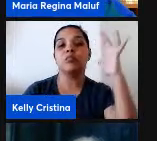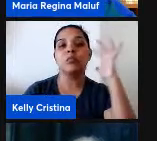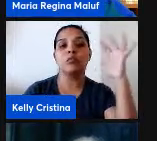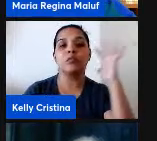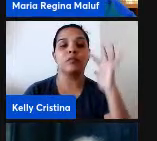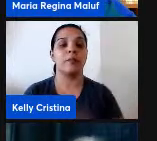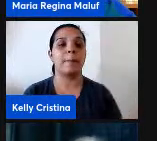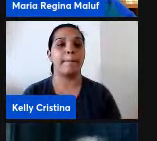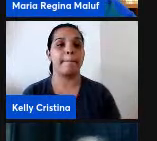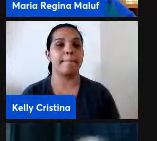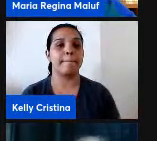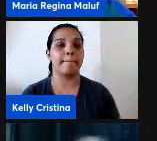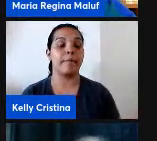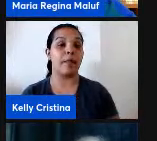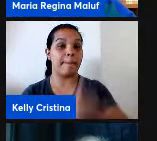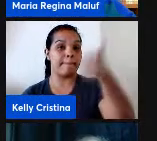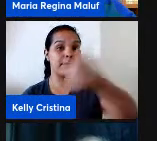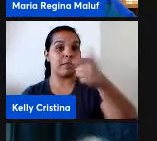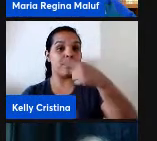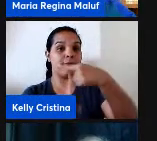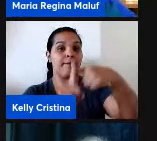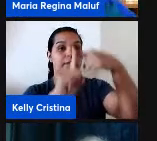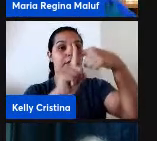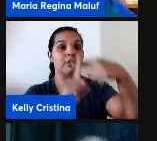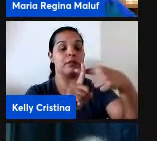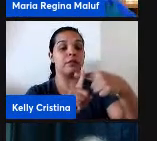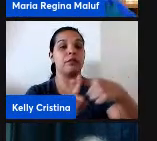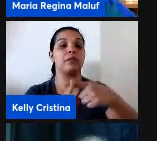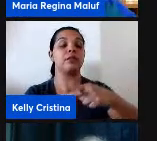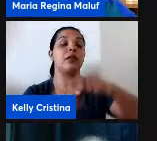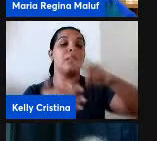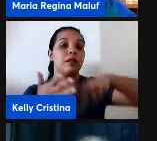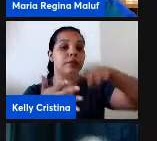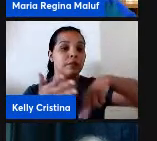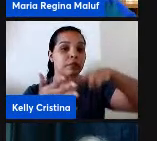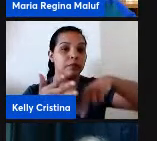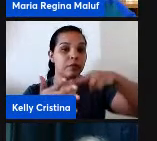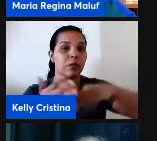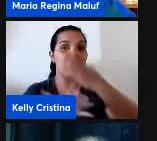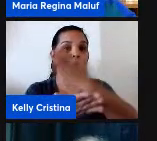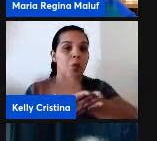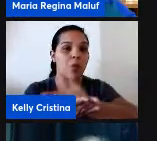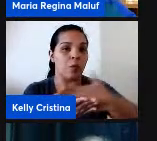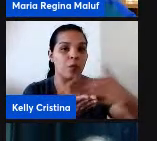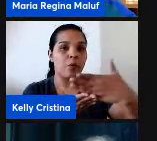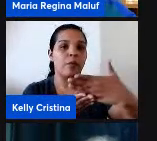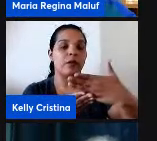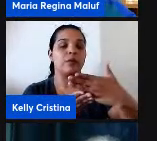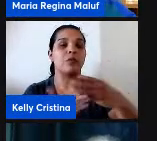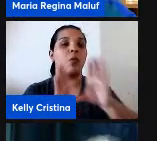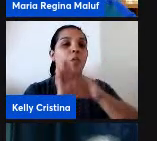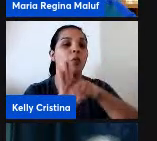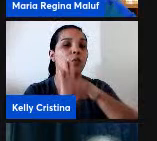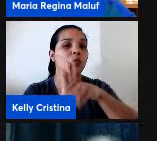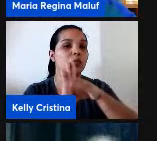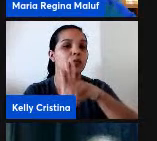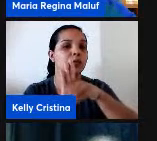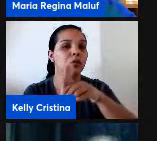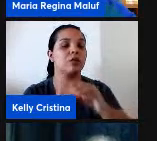Bem, a primeira vantagem adaptativa da leitura, né? Então, eu começo aqui com um conceito que